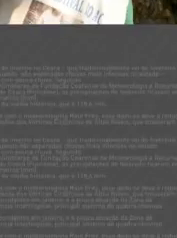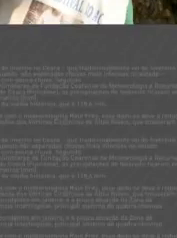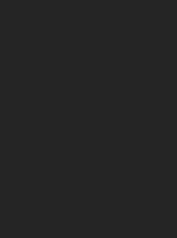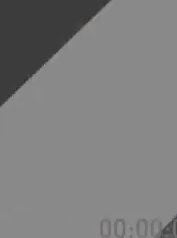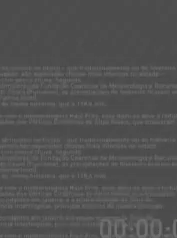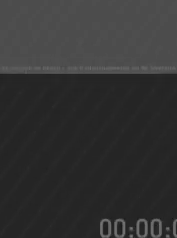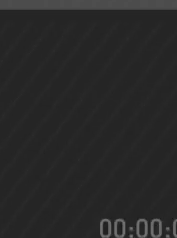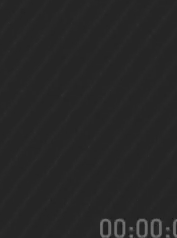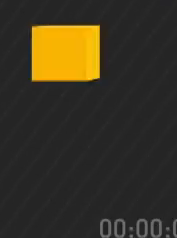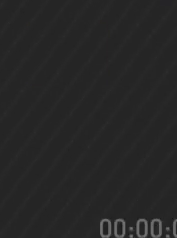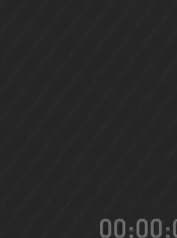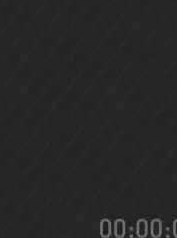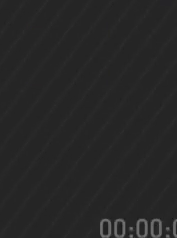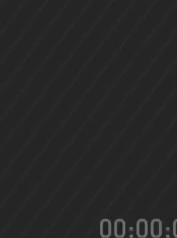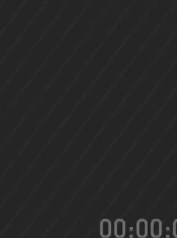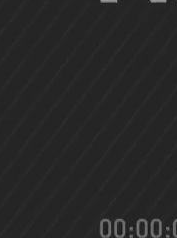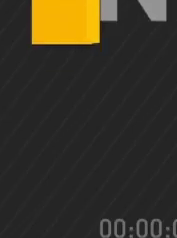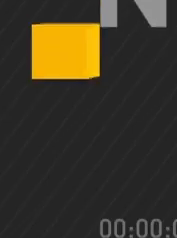ae